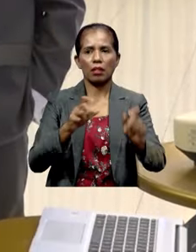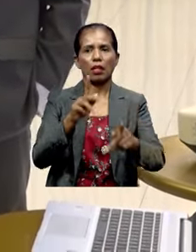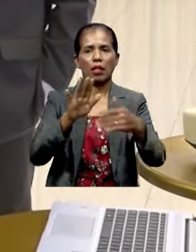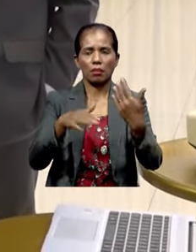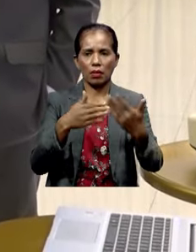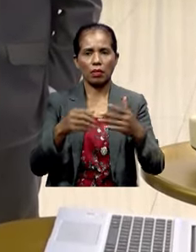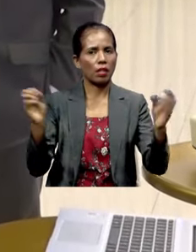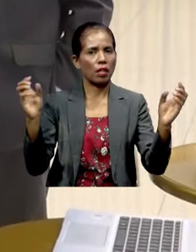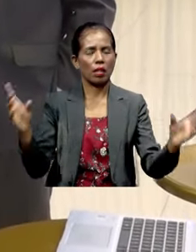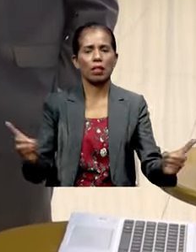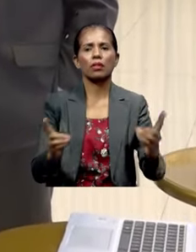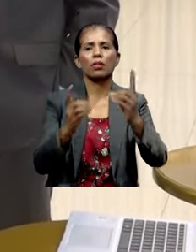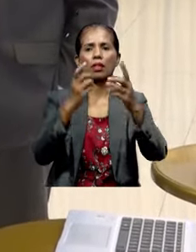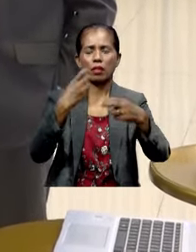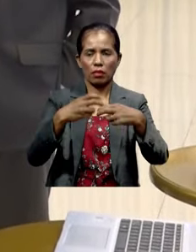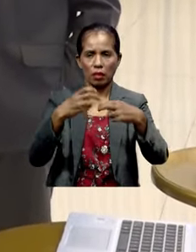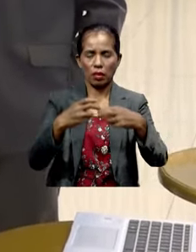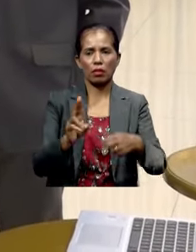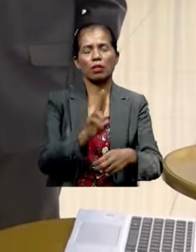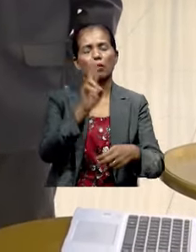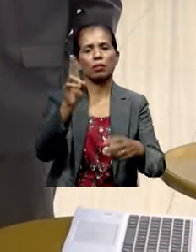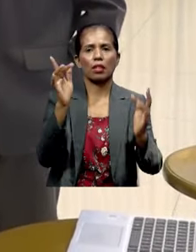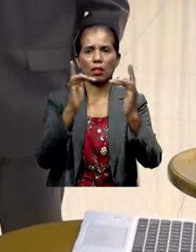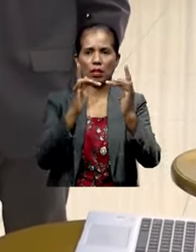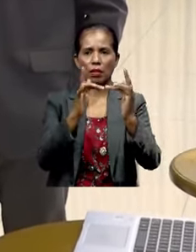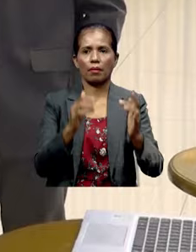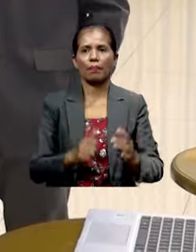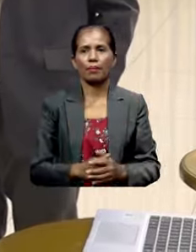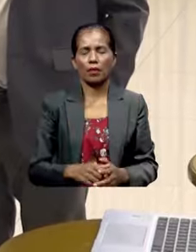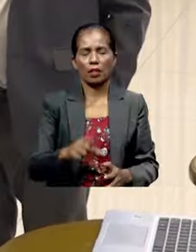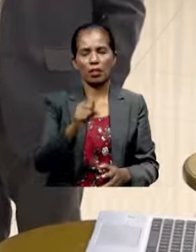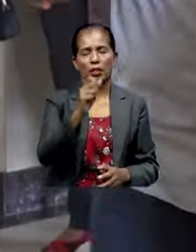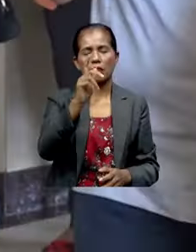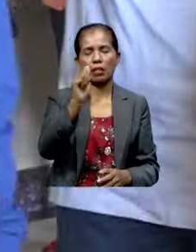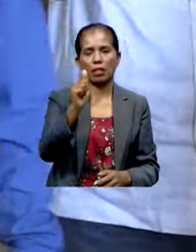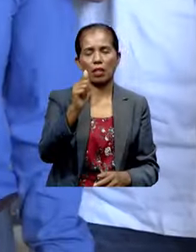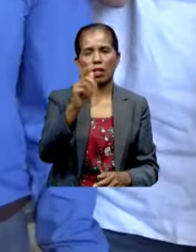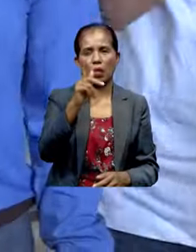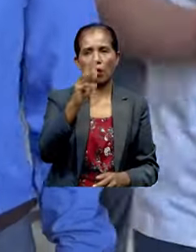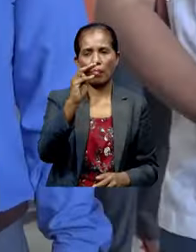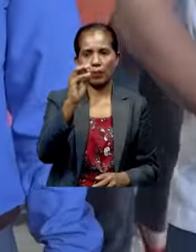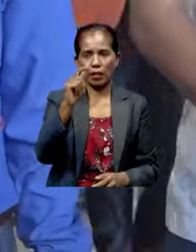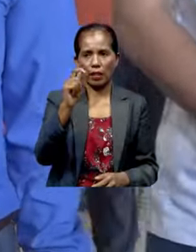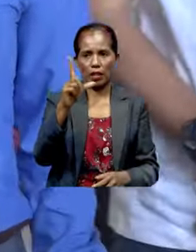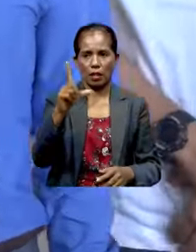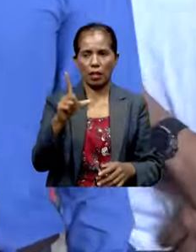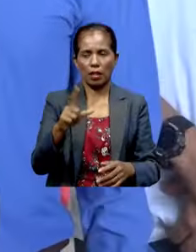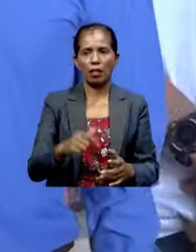se la hasoro tan desafio e a utilização internet. Sacomtel, halo